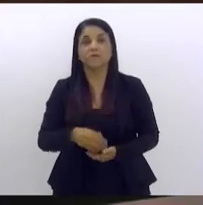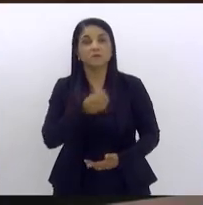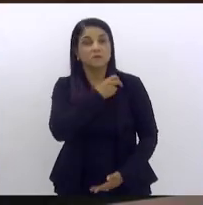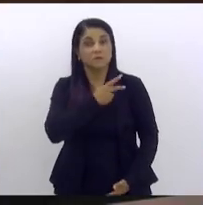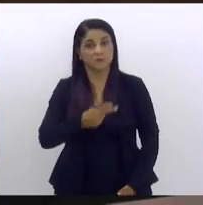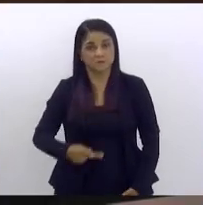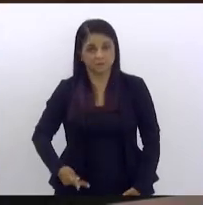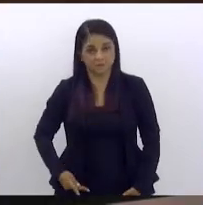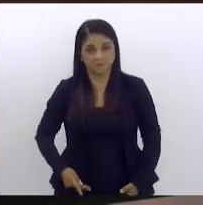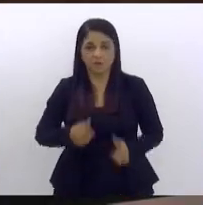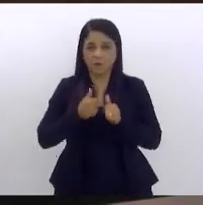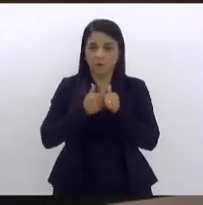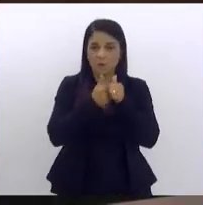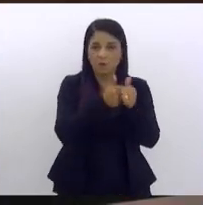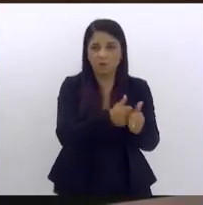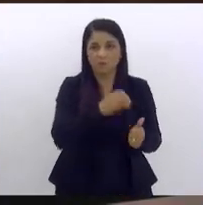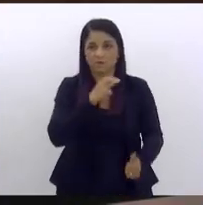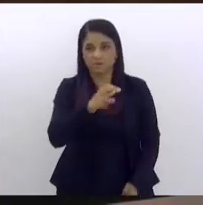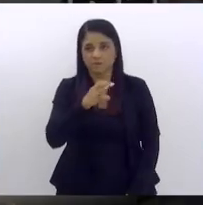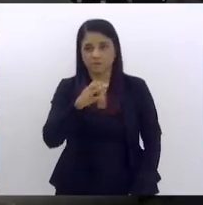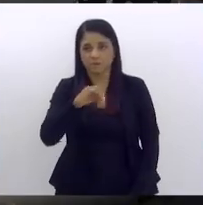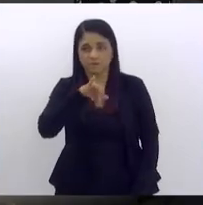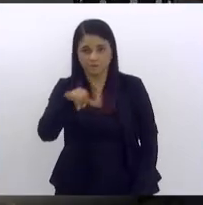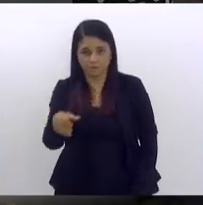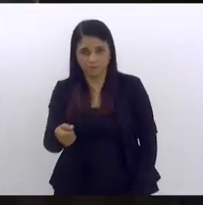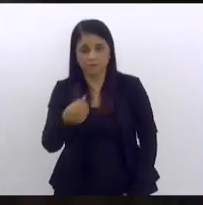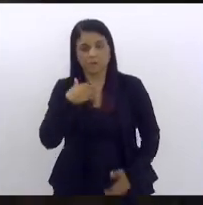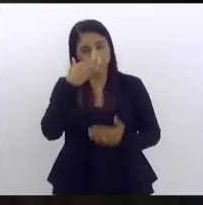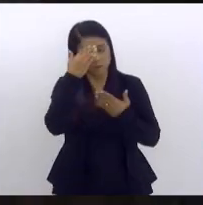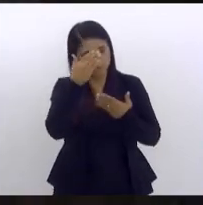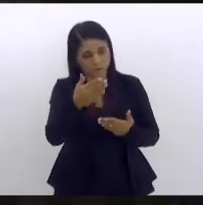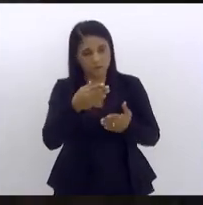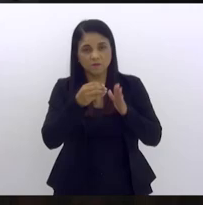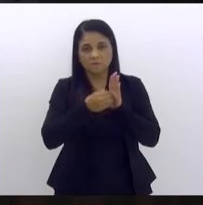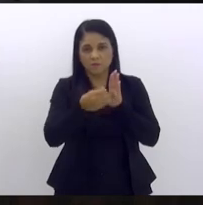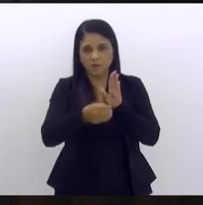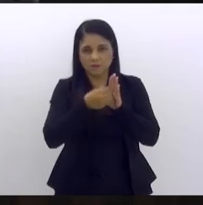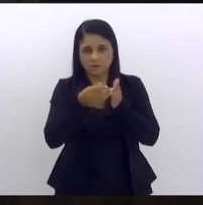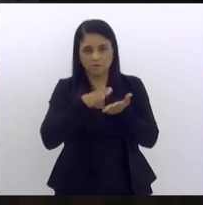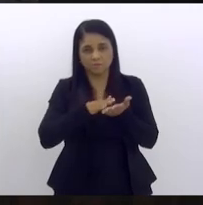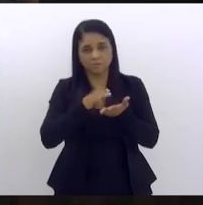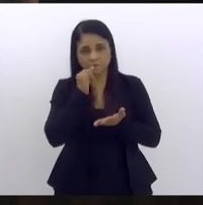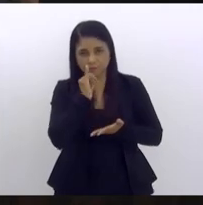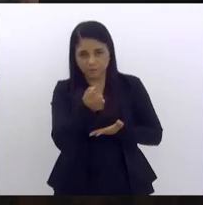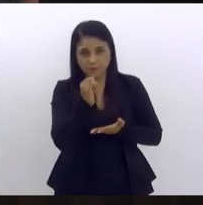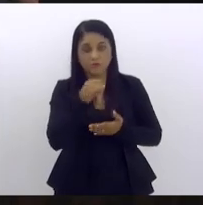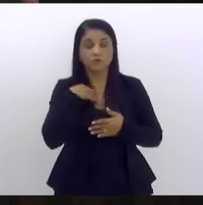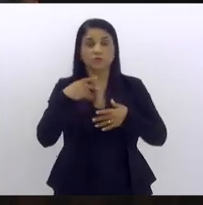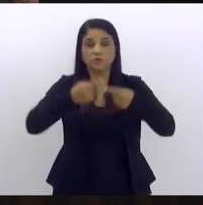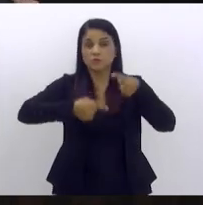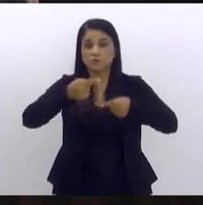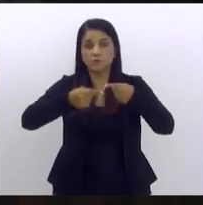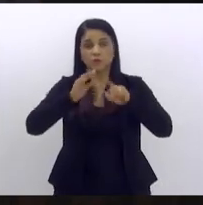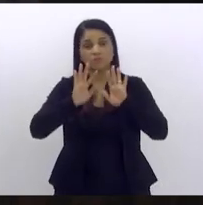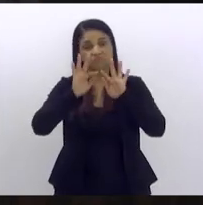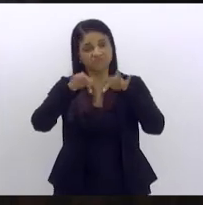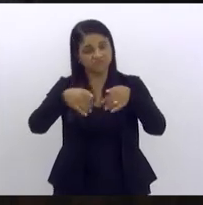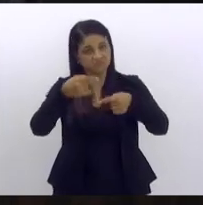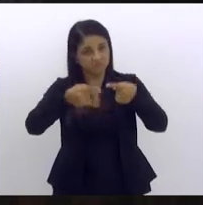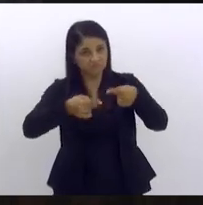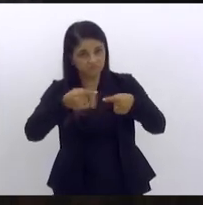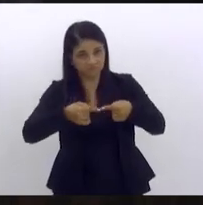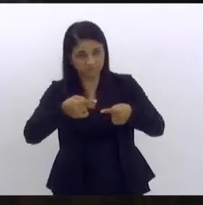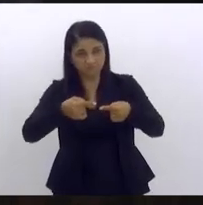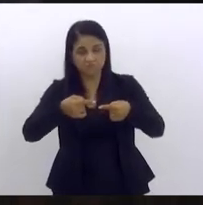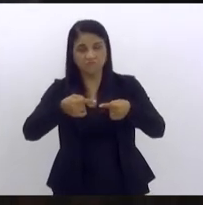Presidente, vou acompanhar a CCJ. Muito obrigado. Com os pareceres emitidos, em discussão, não havendo quem queira discutir, encerrada a